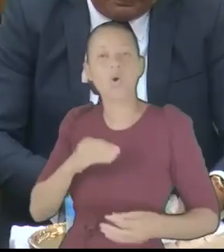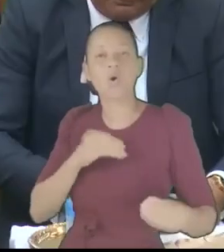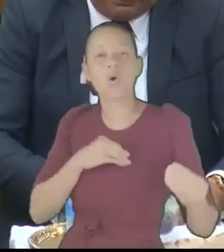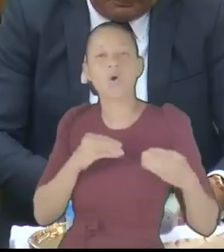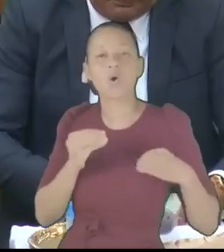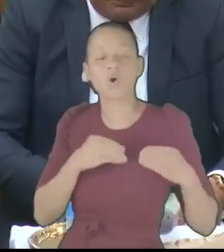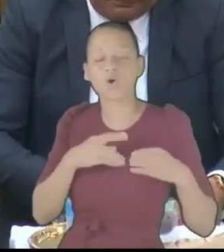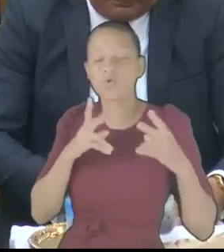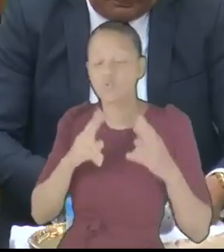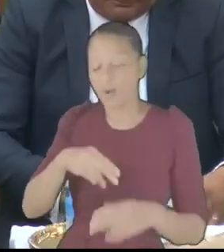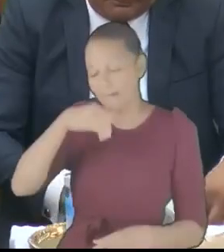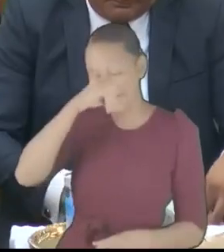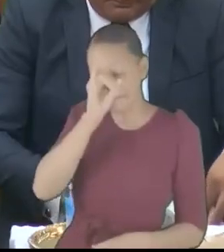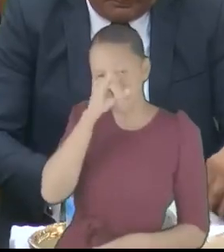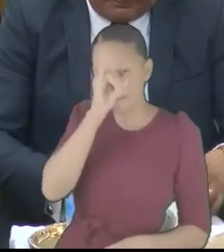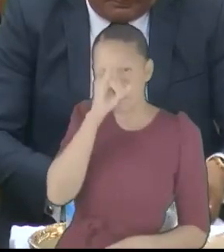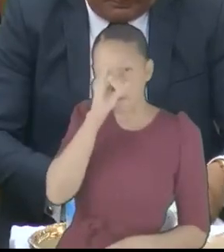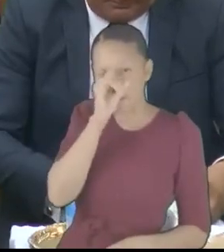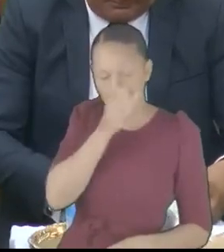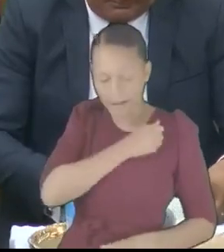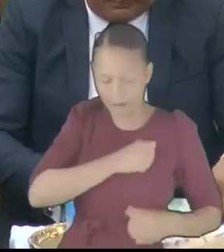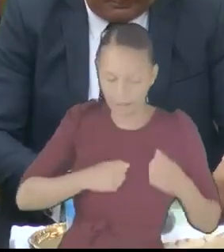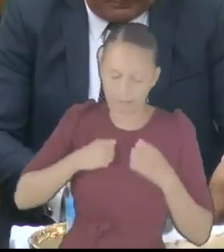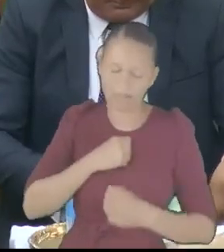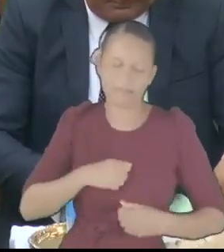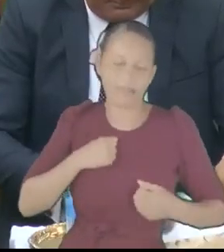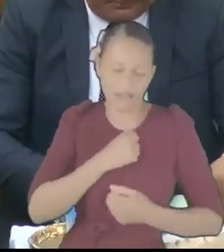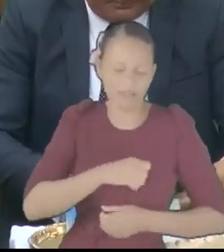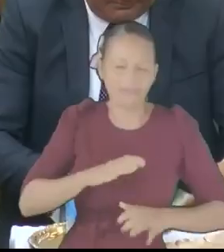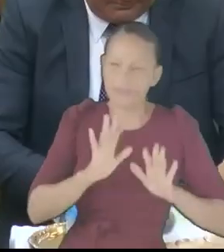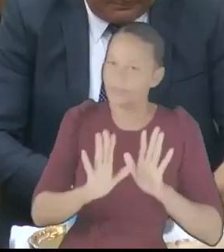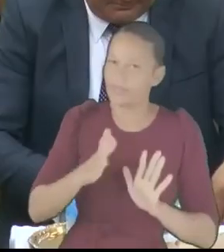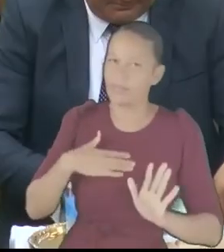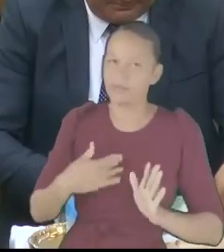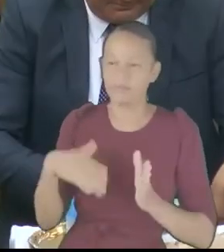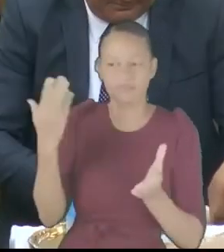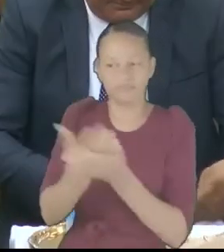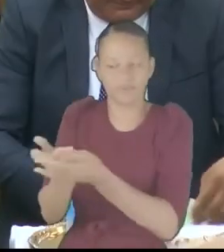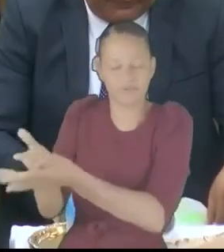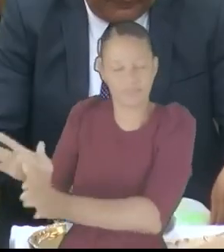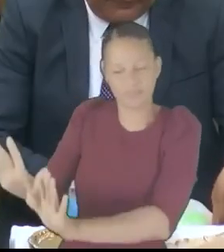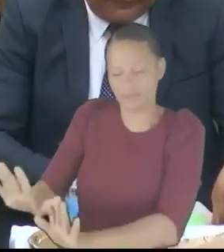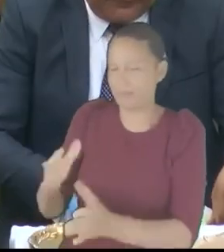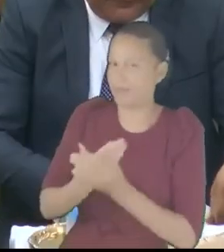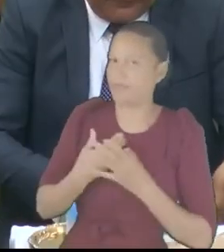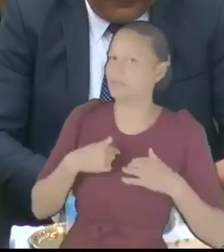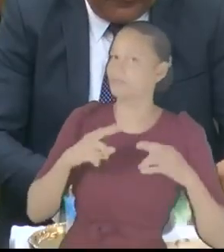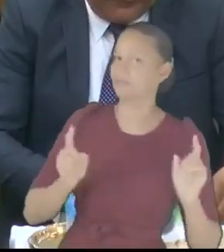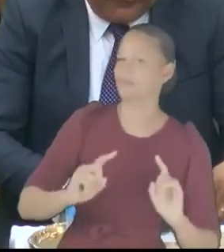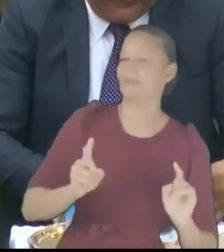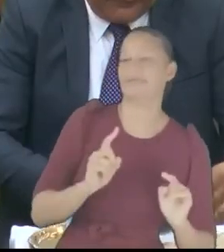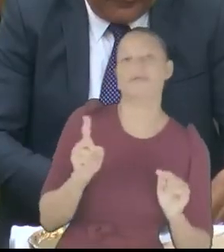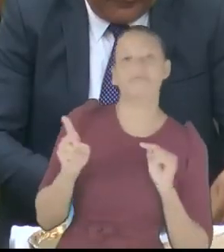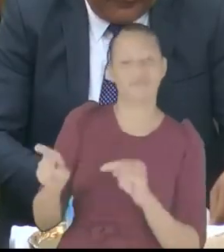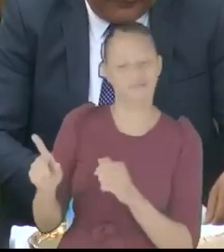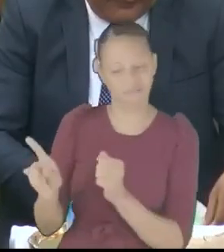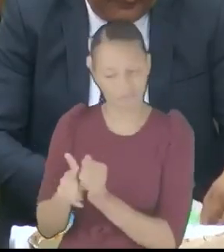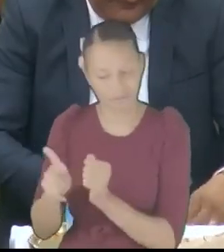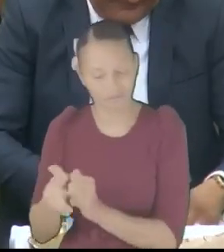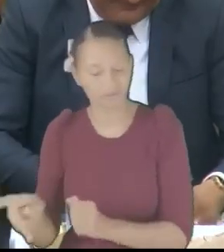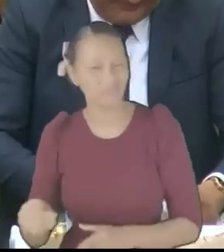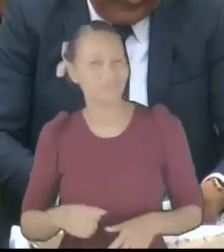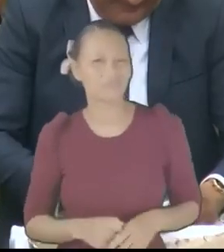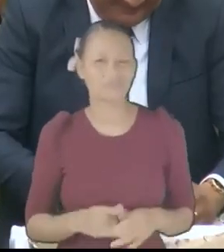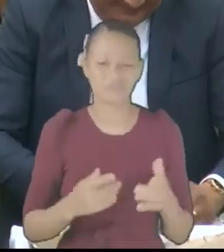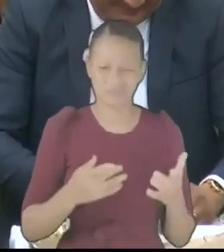a porca lavada. Não fui eu, por favor, foi São Pedro. Mova um processo contra ele. Glória a Deus. Ele disse que a